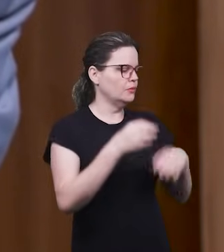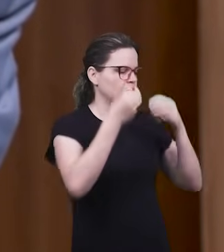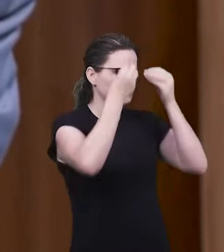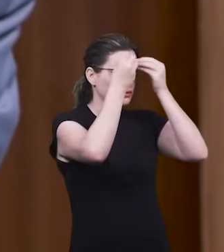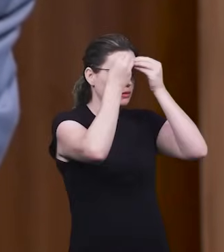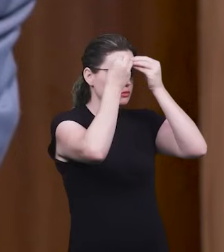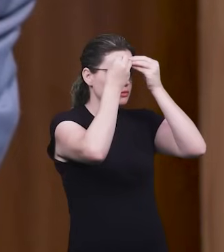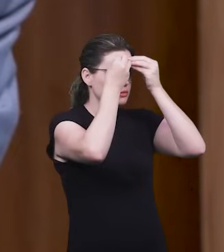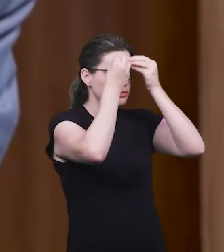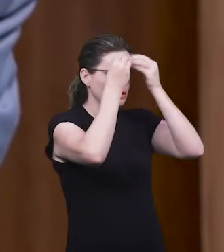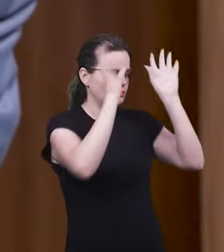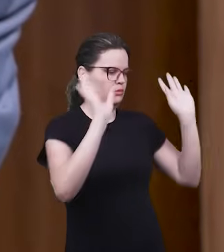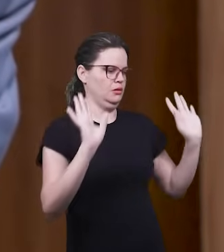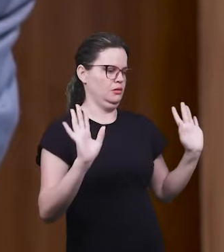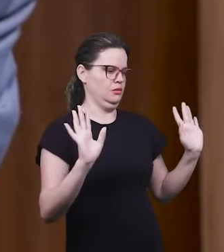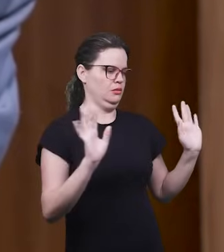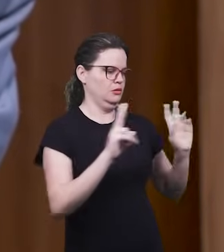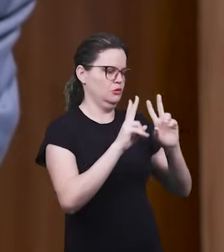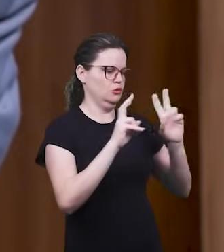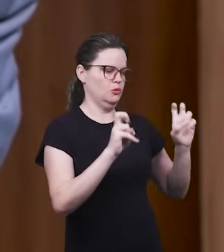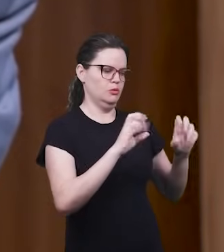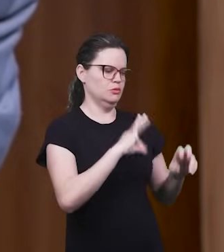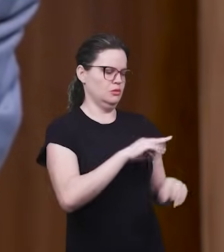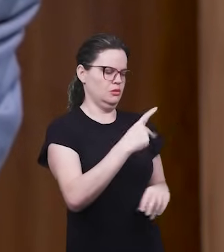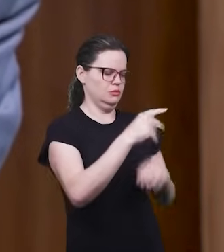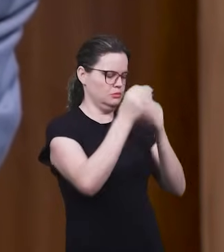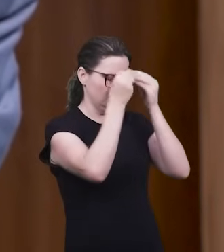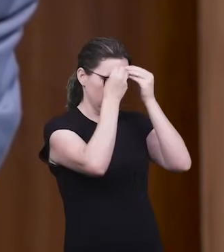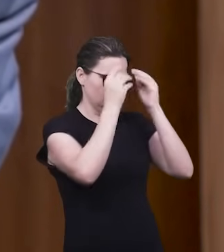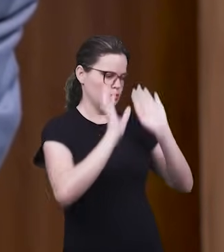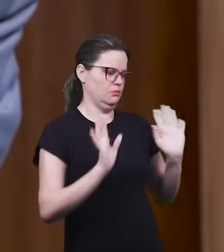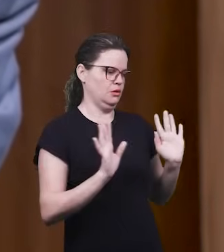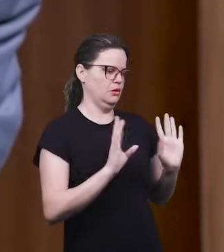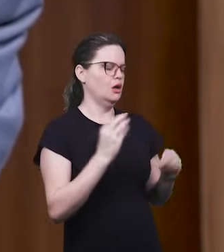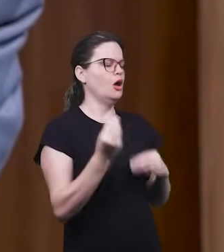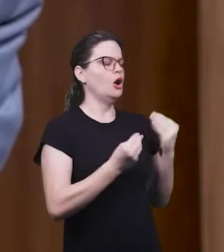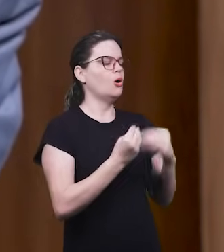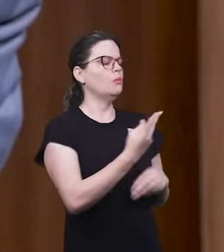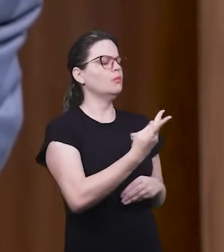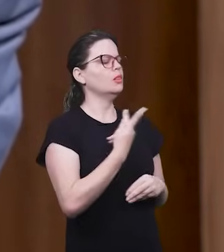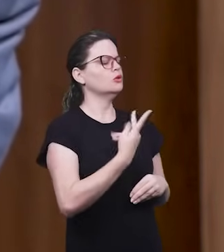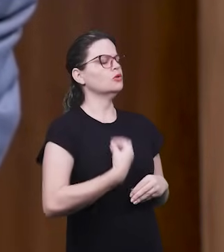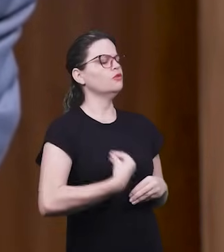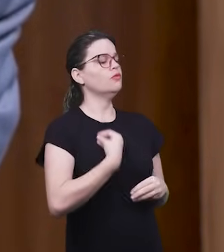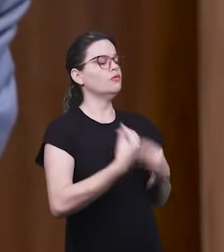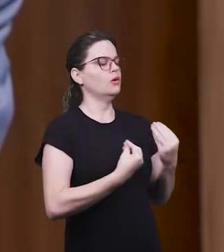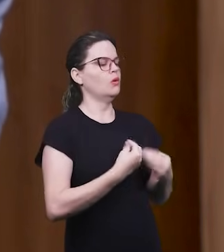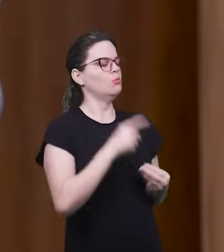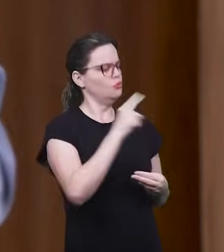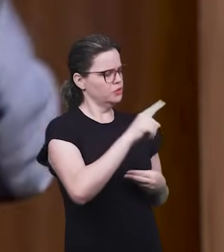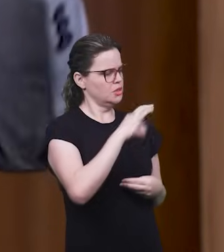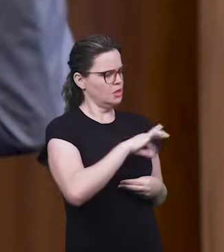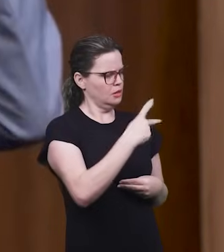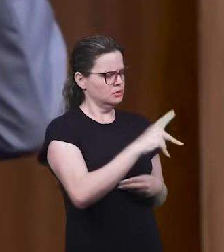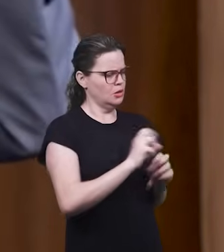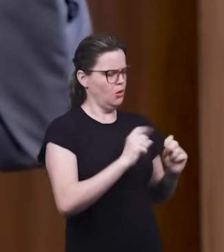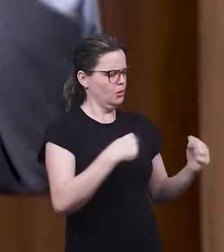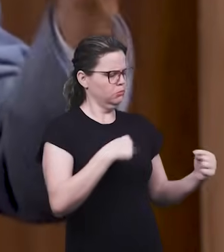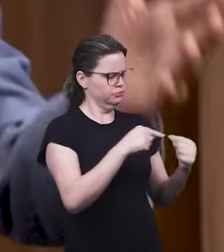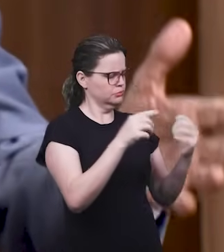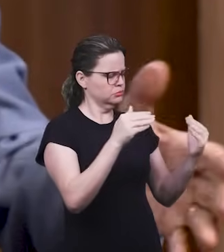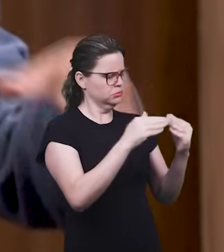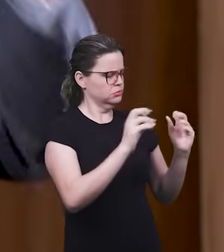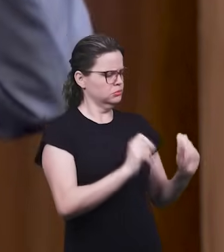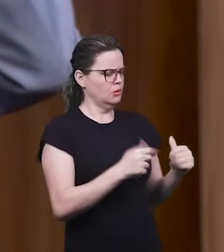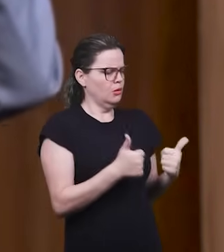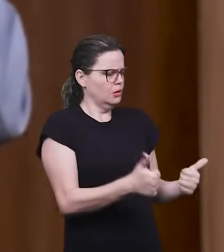quero saber de nada disso. Nós vamos viver com aquilo que você ganha. Acabou. Não, eu falei, não, porque